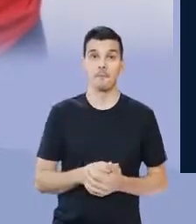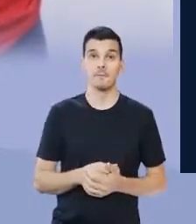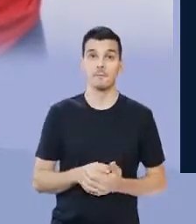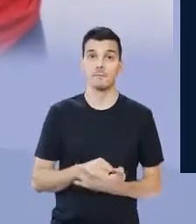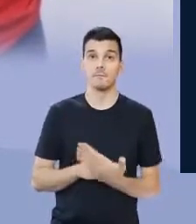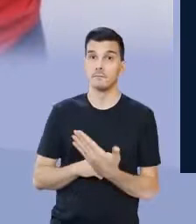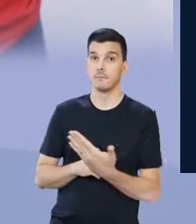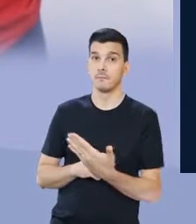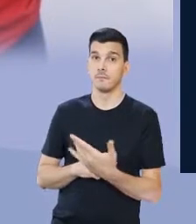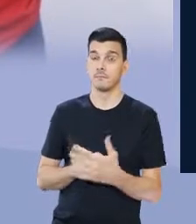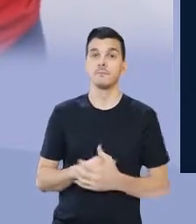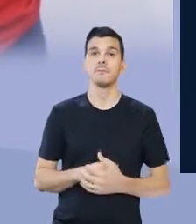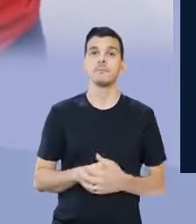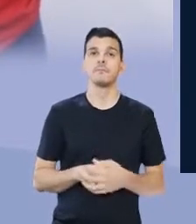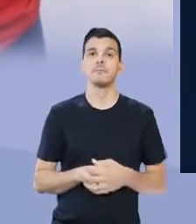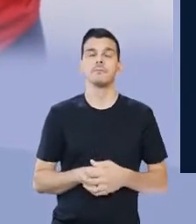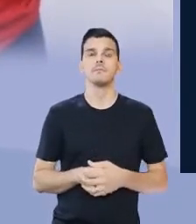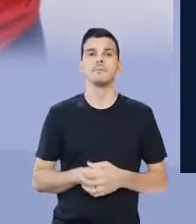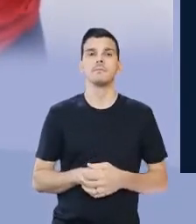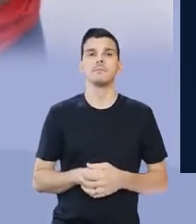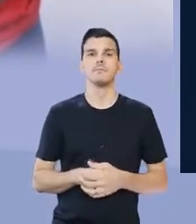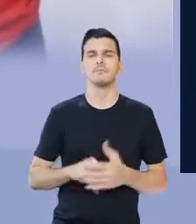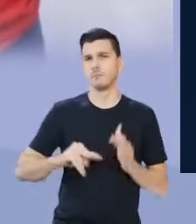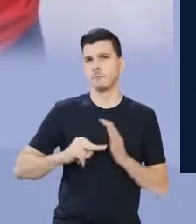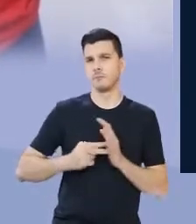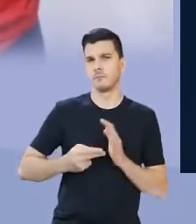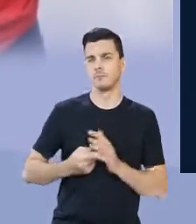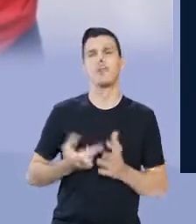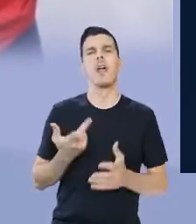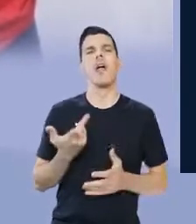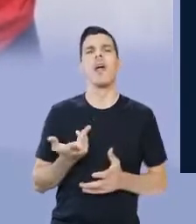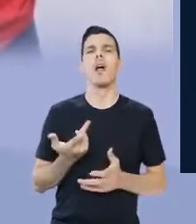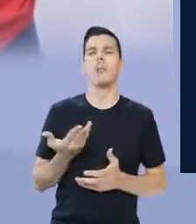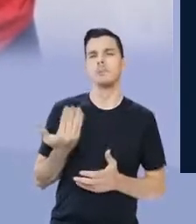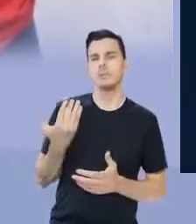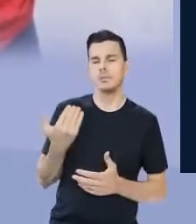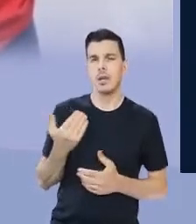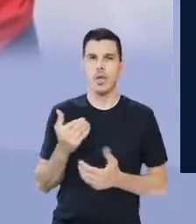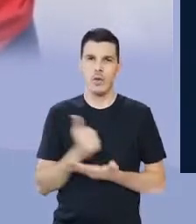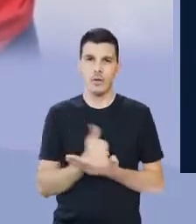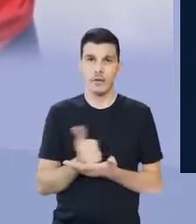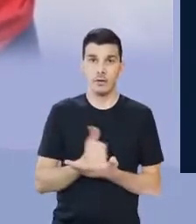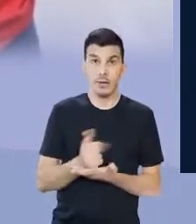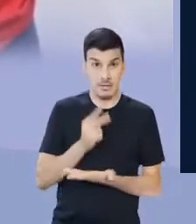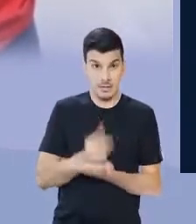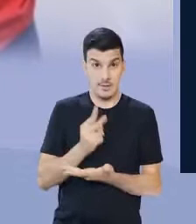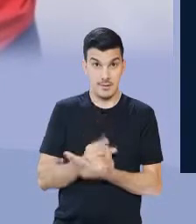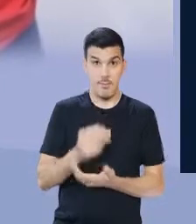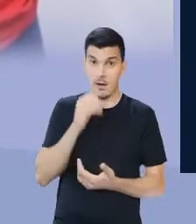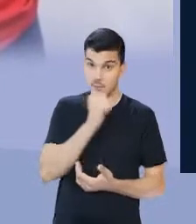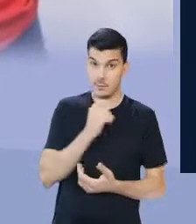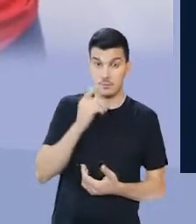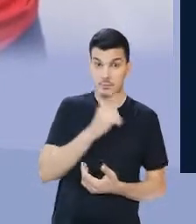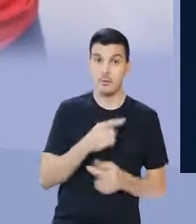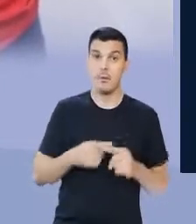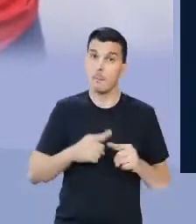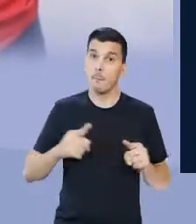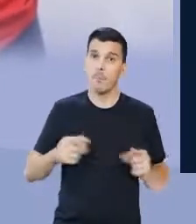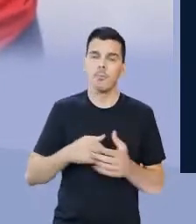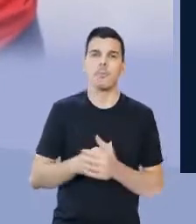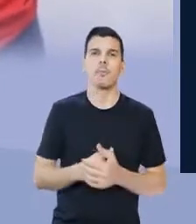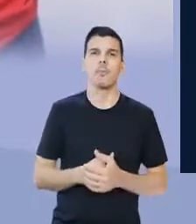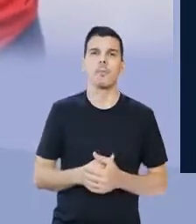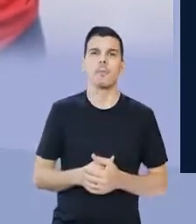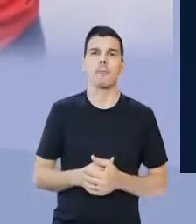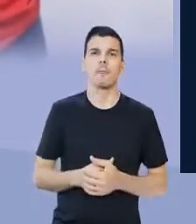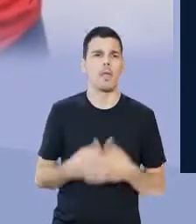play video games every weekend, quer dizer que eu costumava jogar videogames todo fim de semana. Mas, automaticamente,